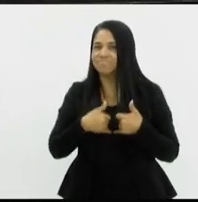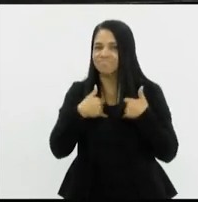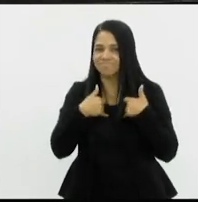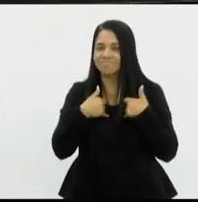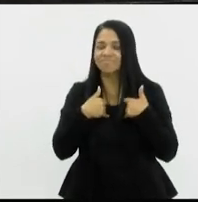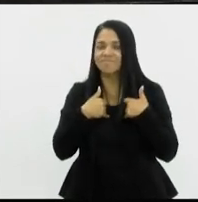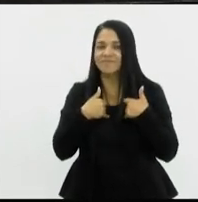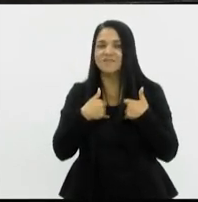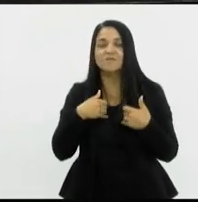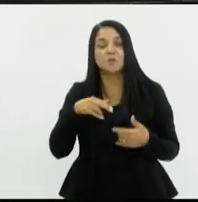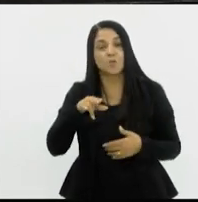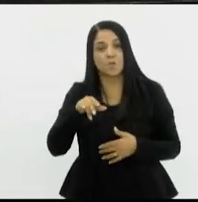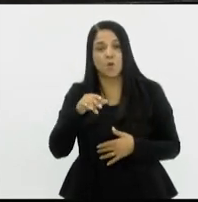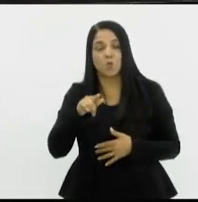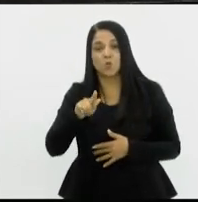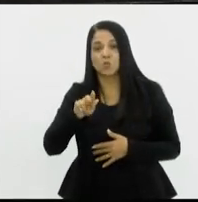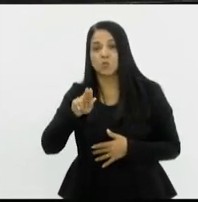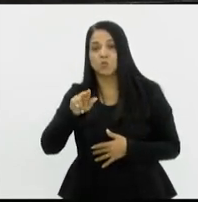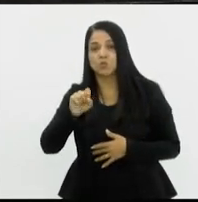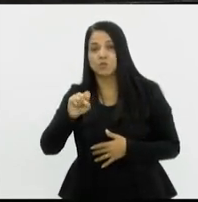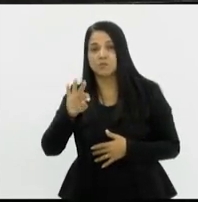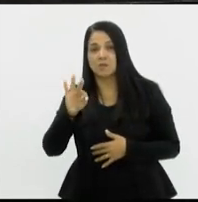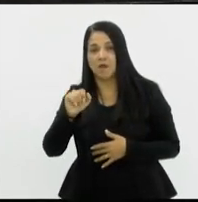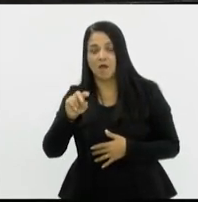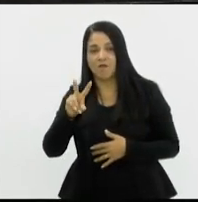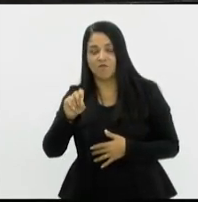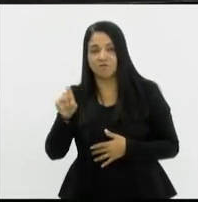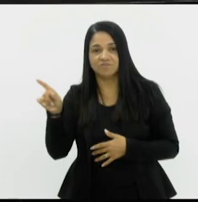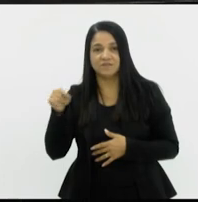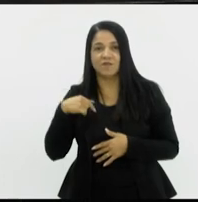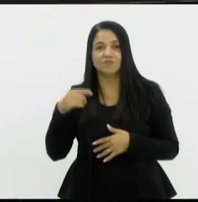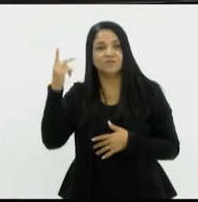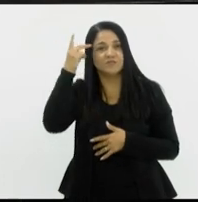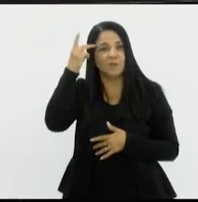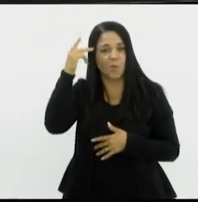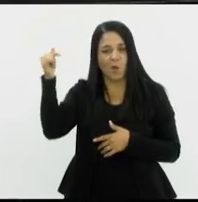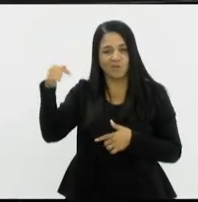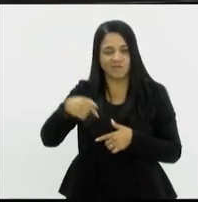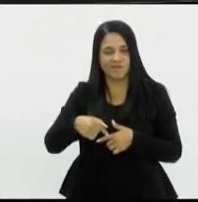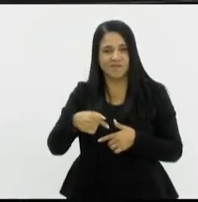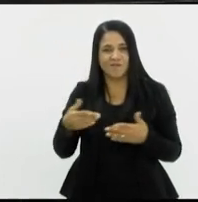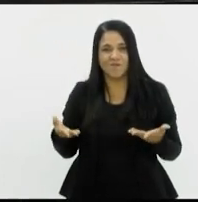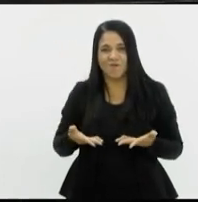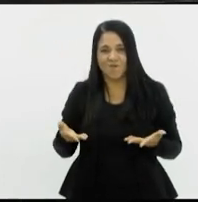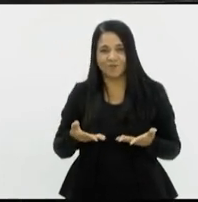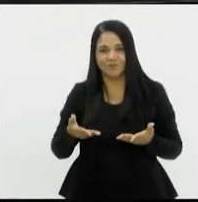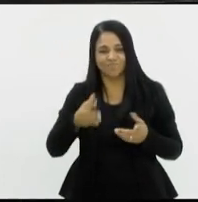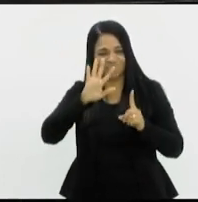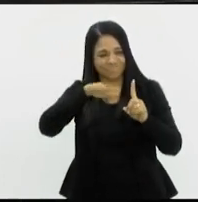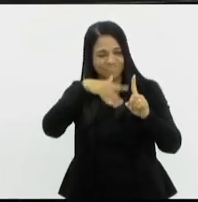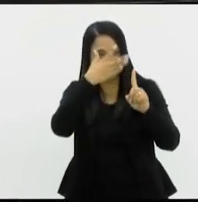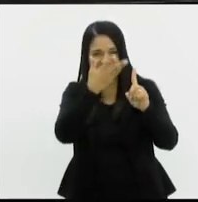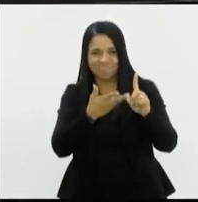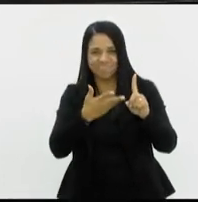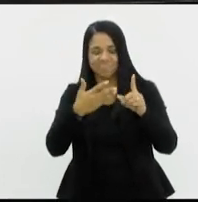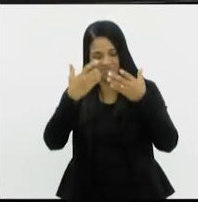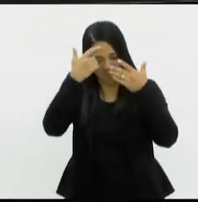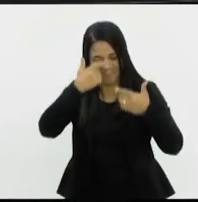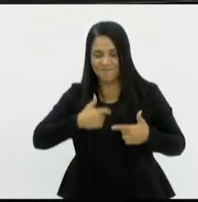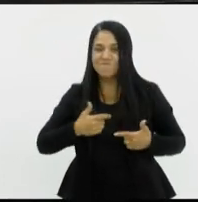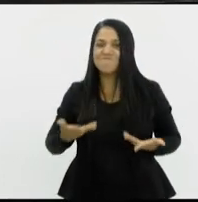Ao meu irmão Gustavo, que saiu de Vargem Grande Paulista para estar aqui, prestigiando esse camarada